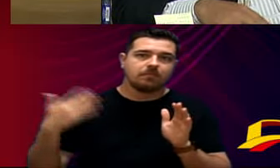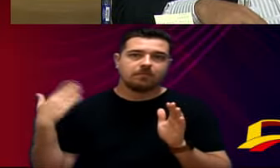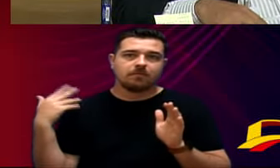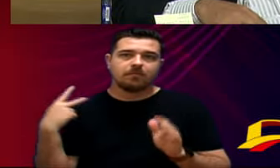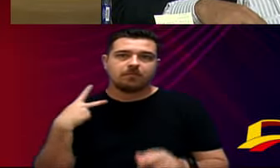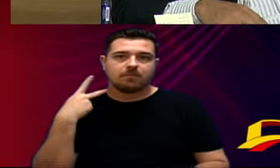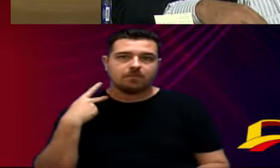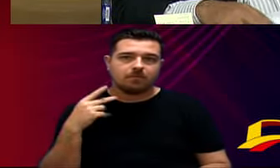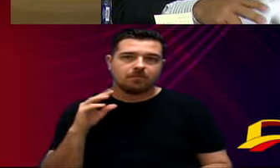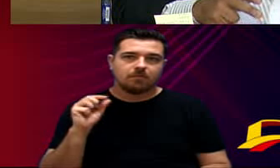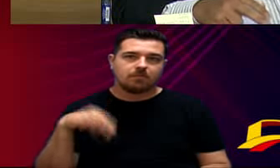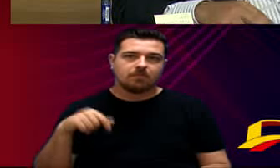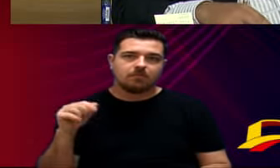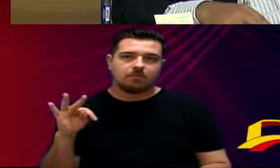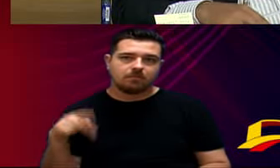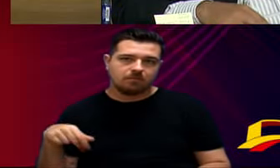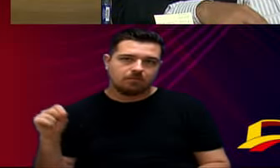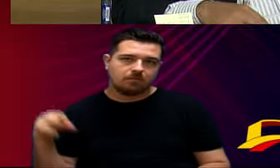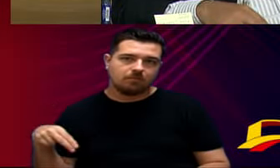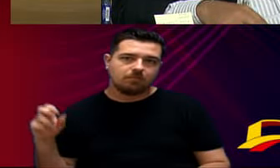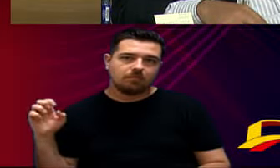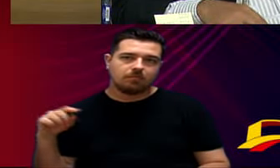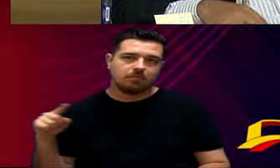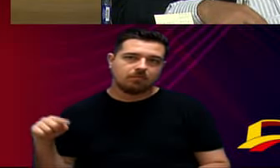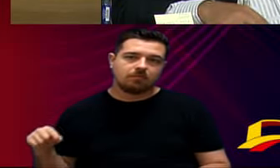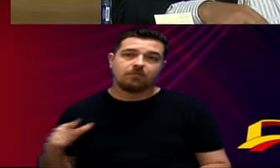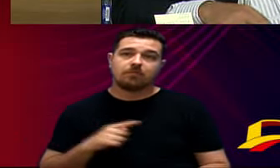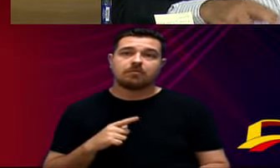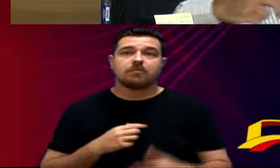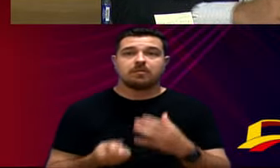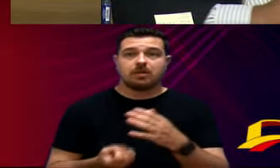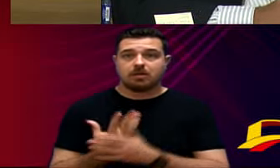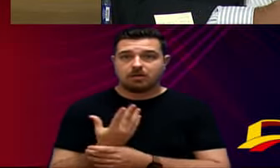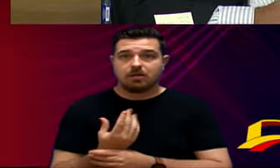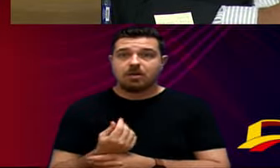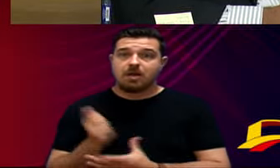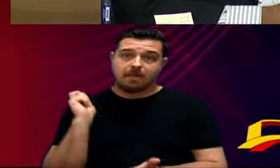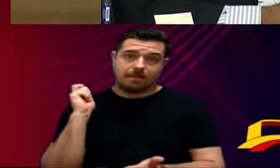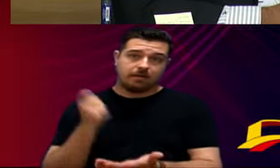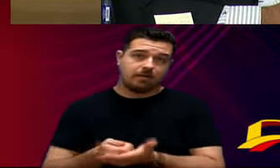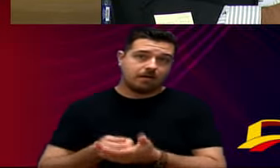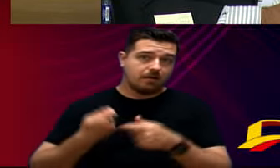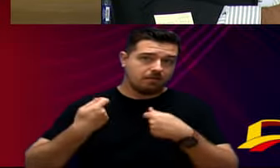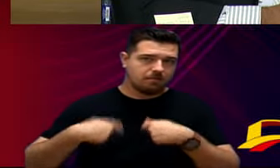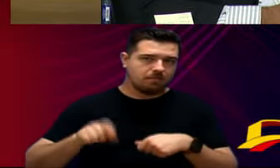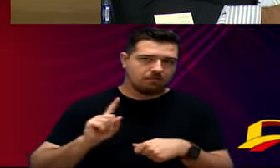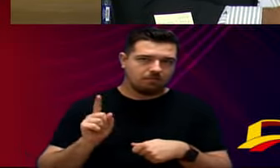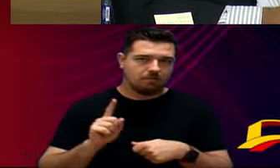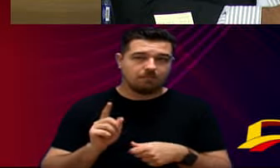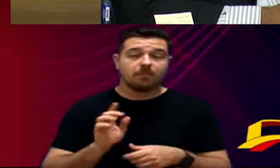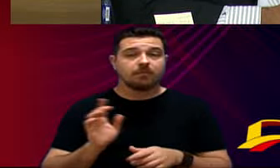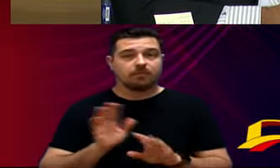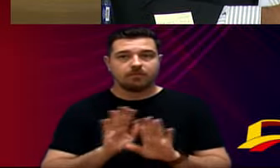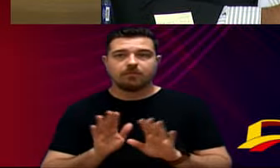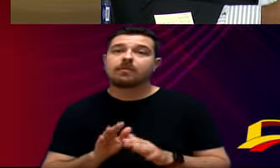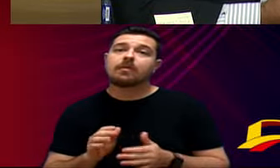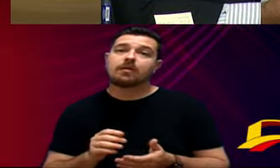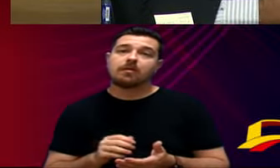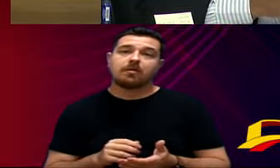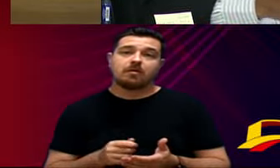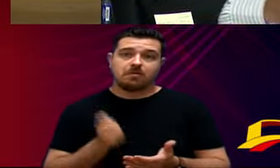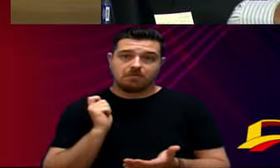Martinez onde estabelecia aí uma isenção um desconto desculpe um desconto no